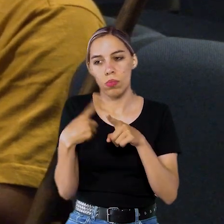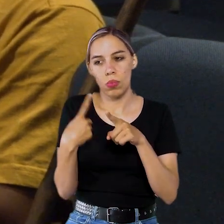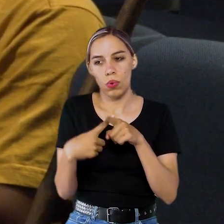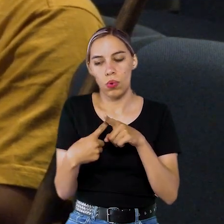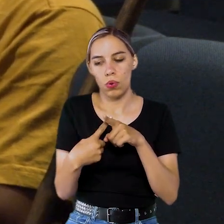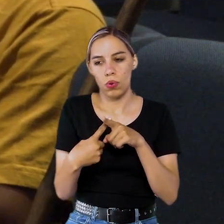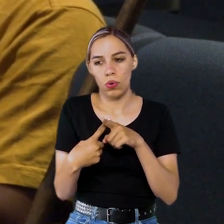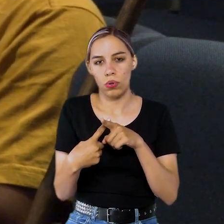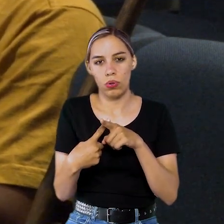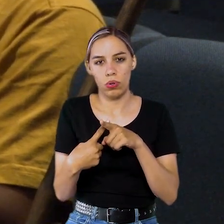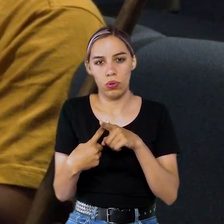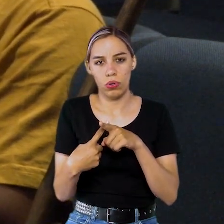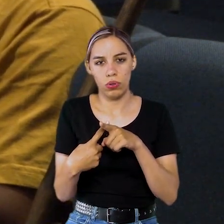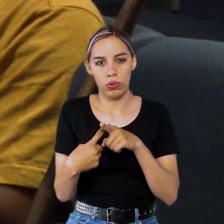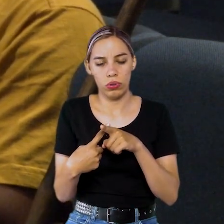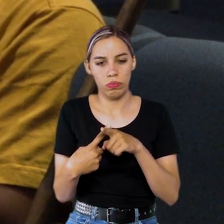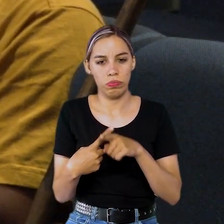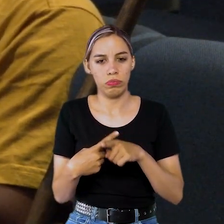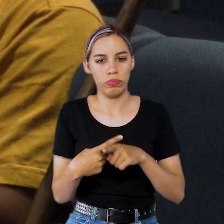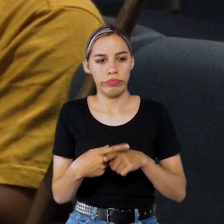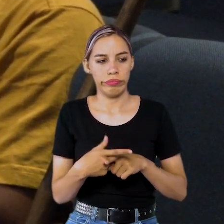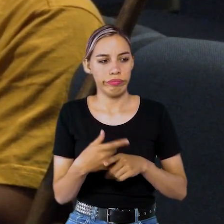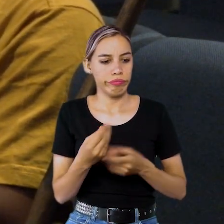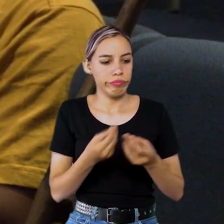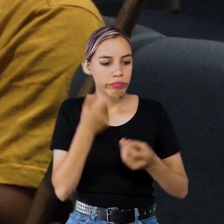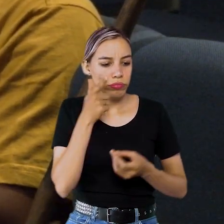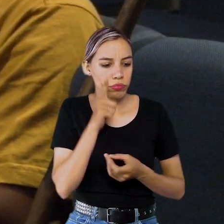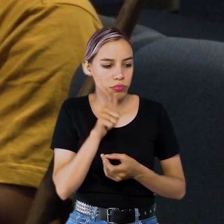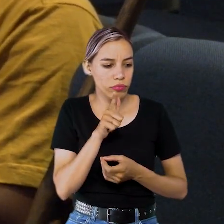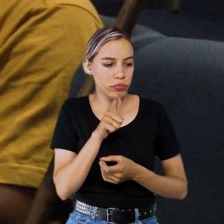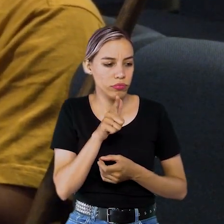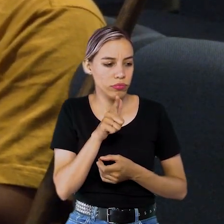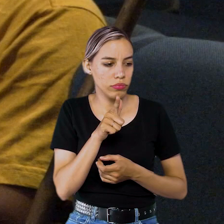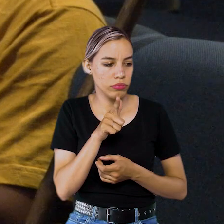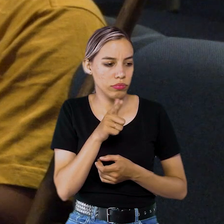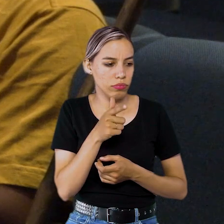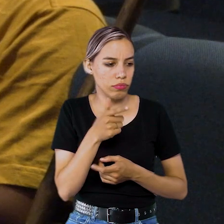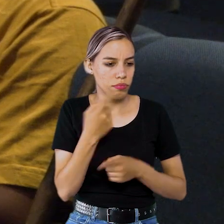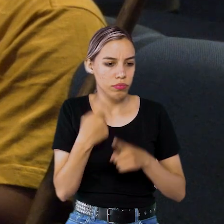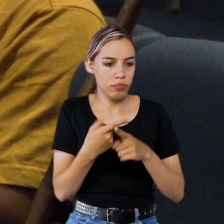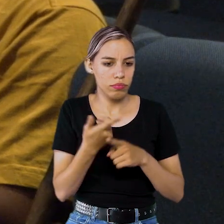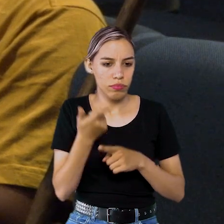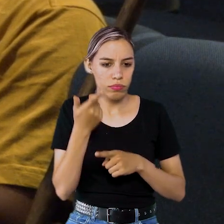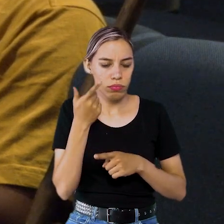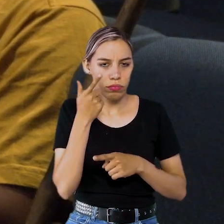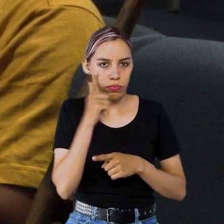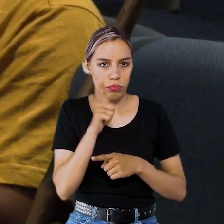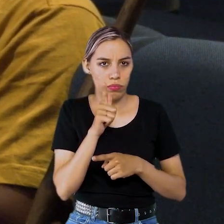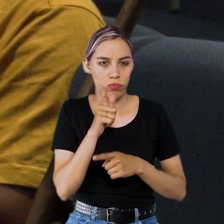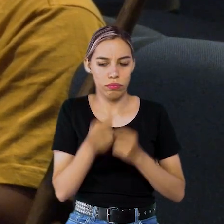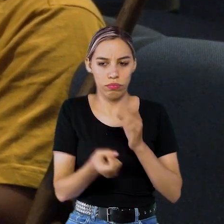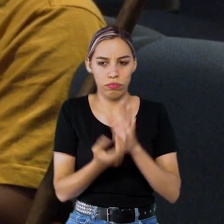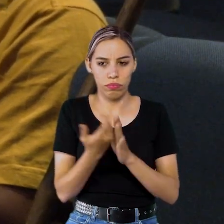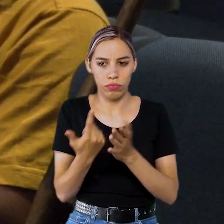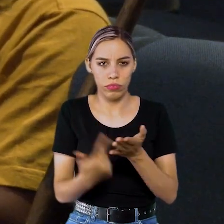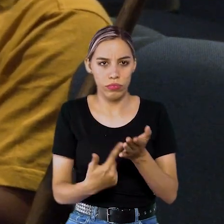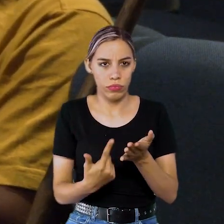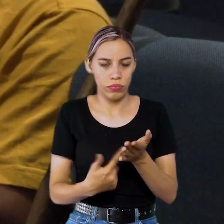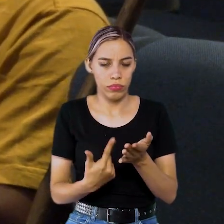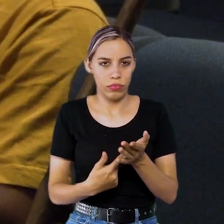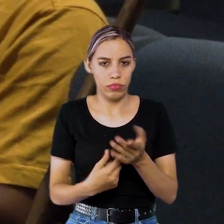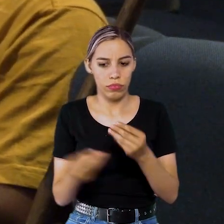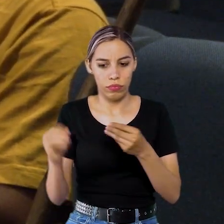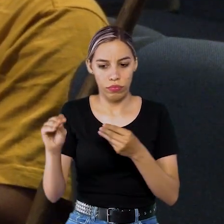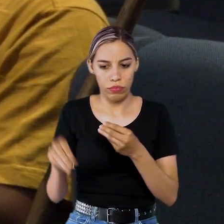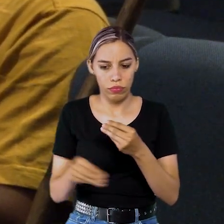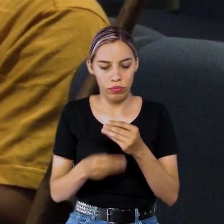o Juruá não consegue levar isso para a sua educação? Por que não consegue levar o livro do Nhandequeiro para dentro